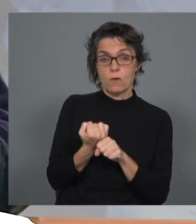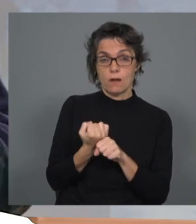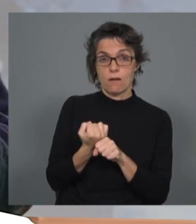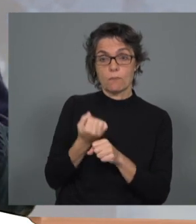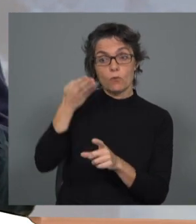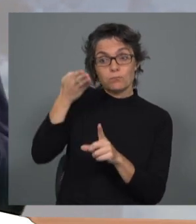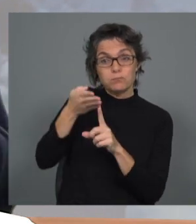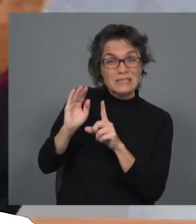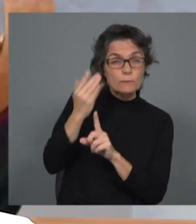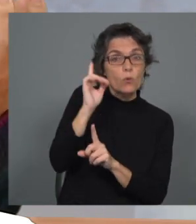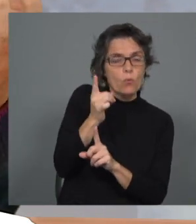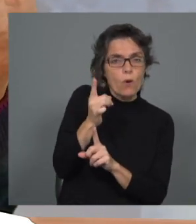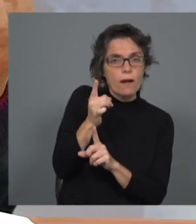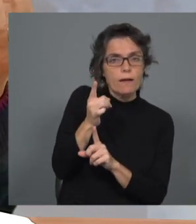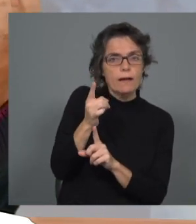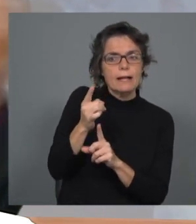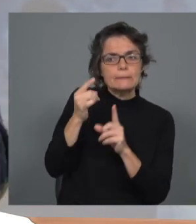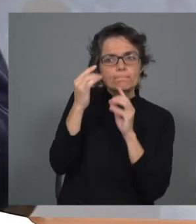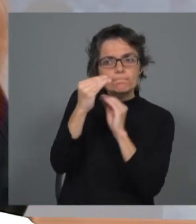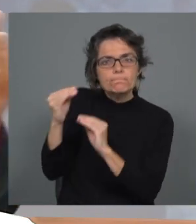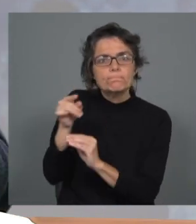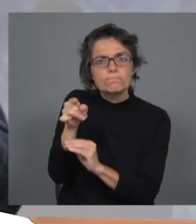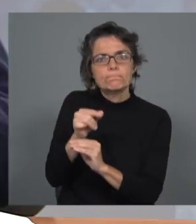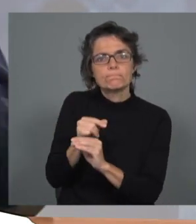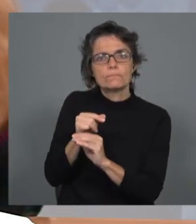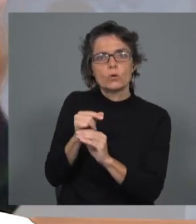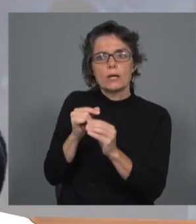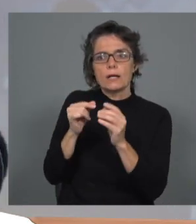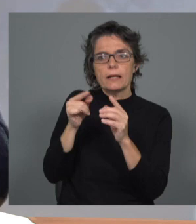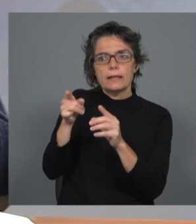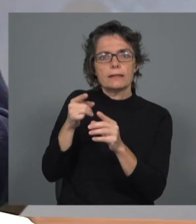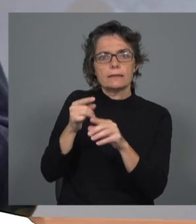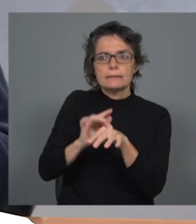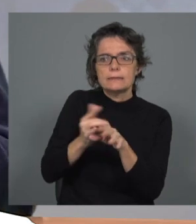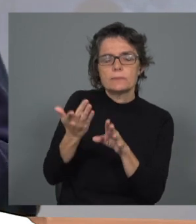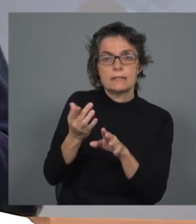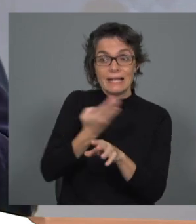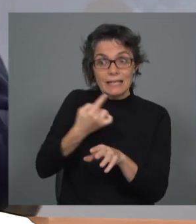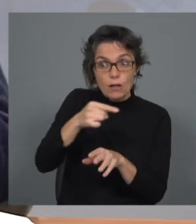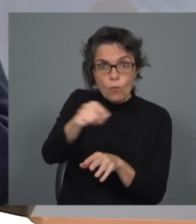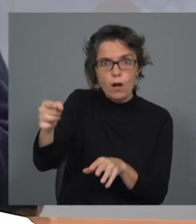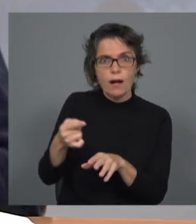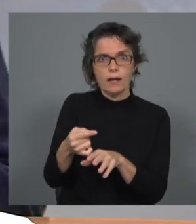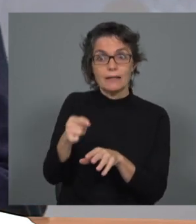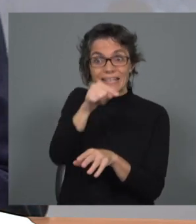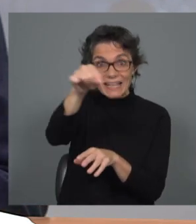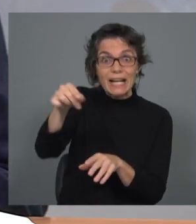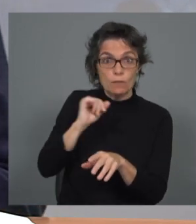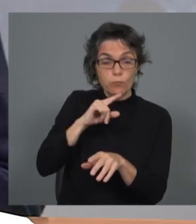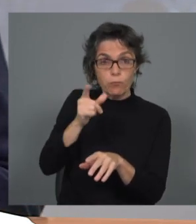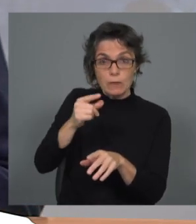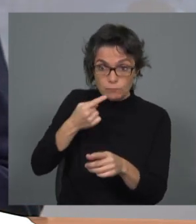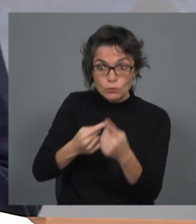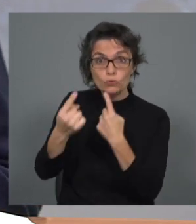seja só o missionário a denunciar, sejam todos, seja com o povo. Isto para alguma